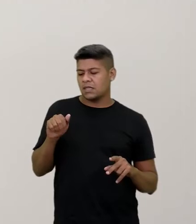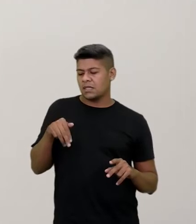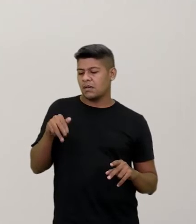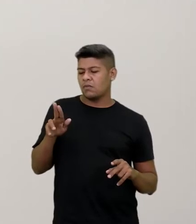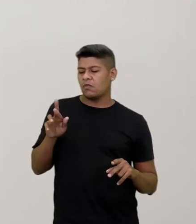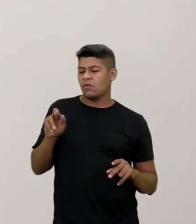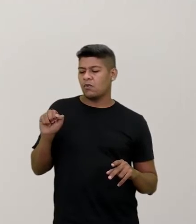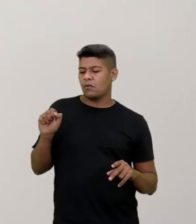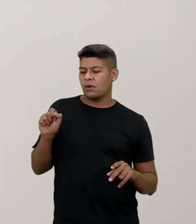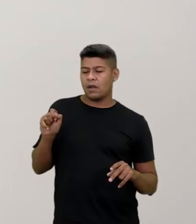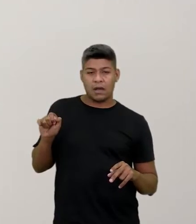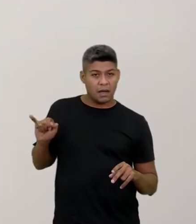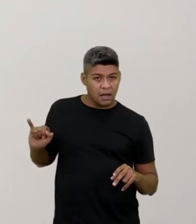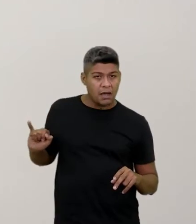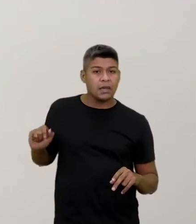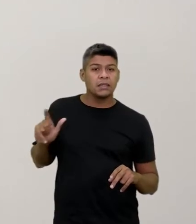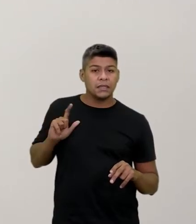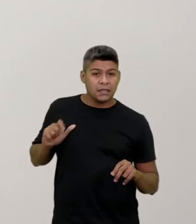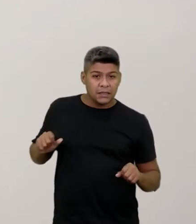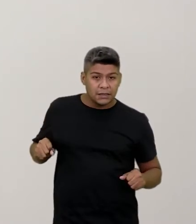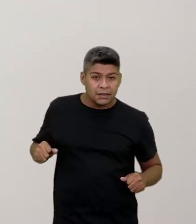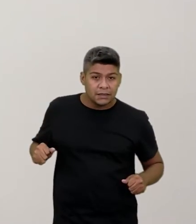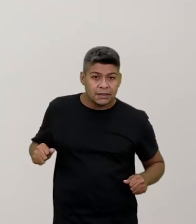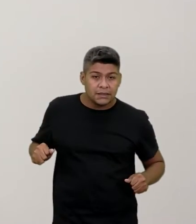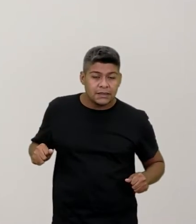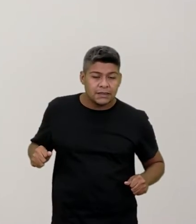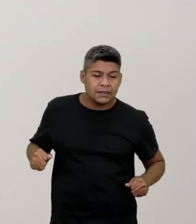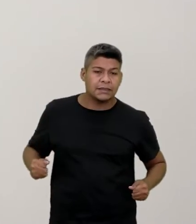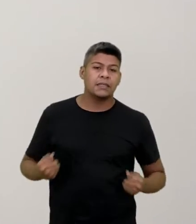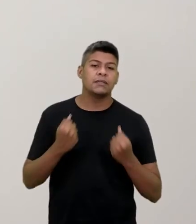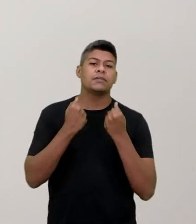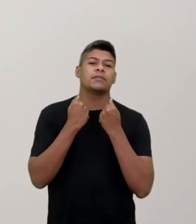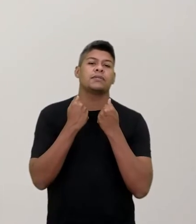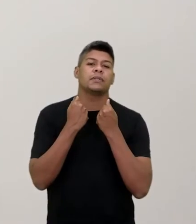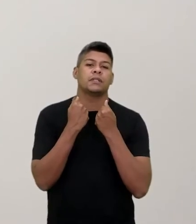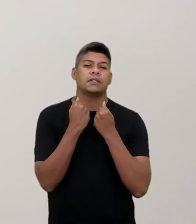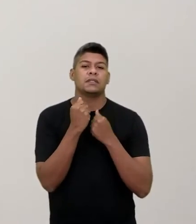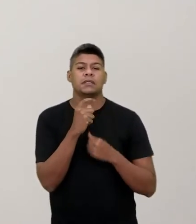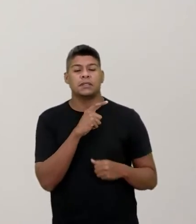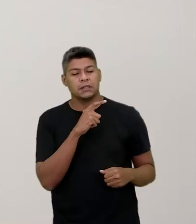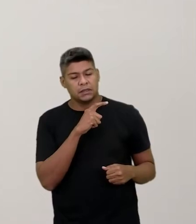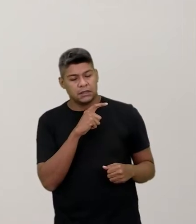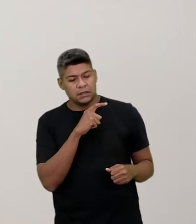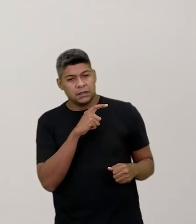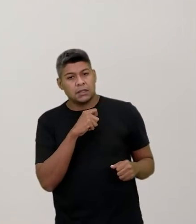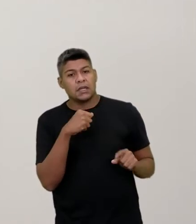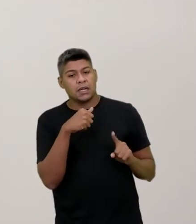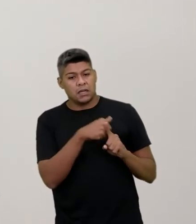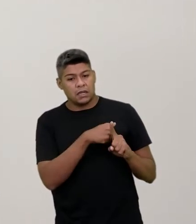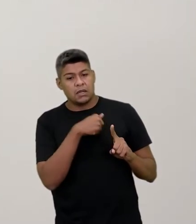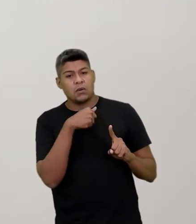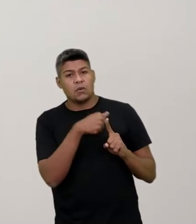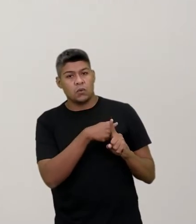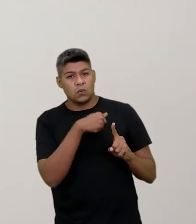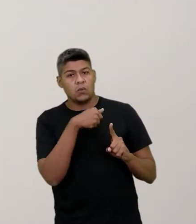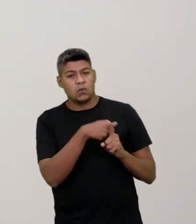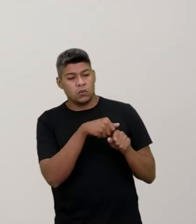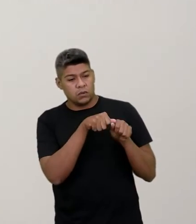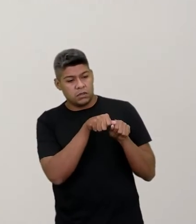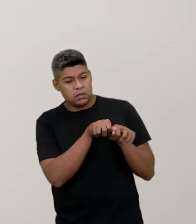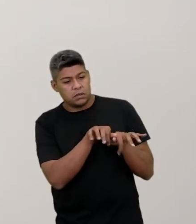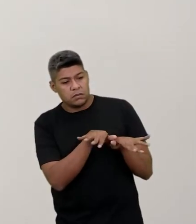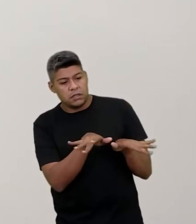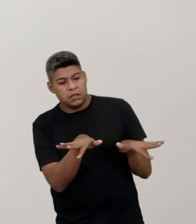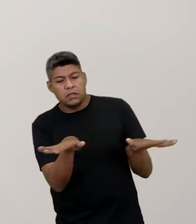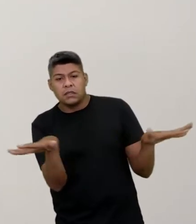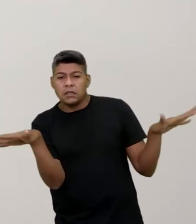essa questão da defesa dos territórios, desses mercenários que lutavam para expandir suas terras,